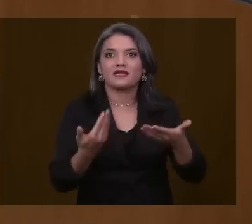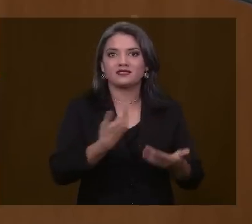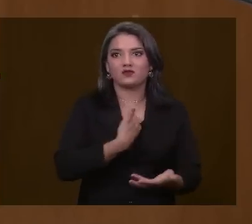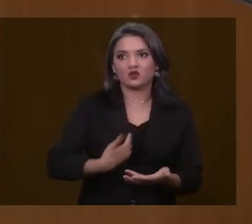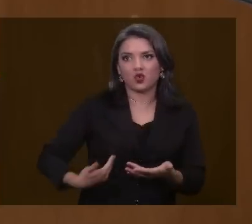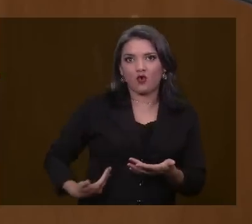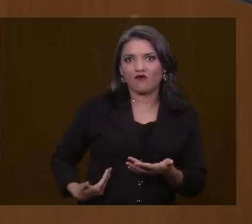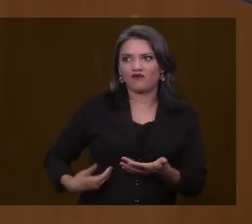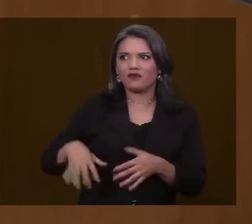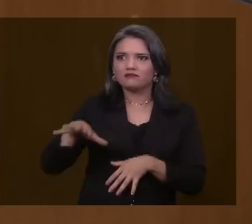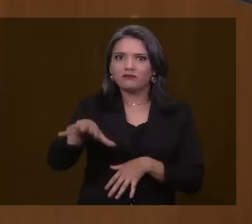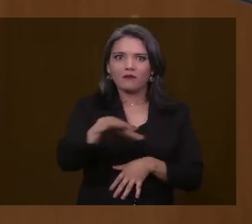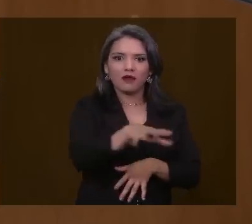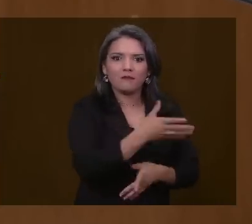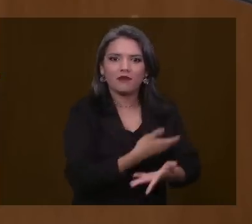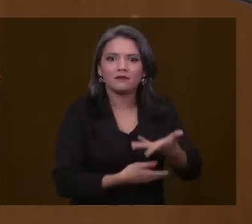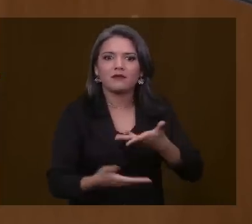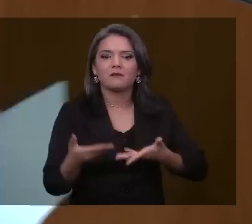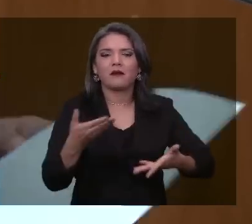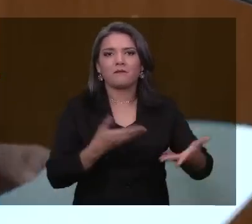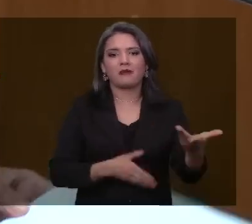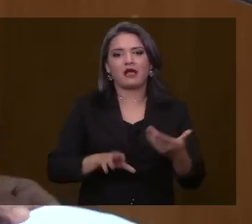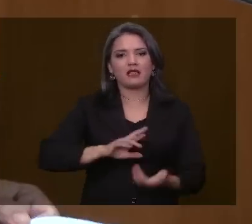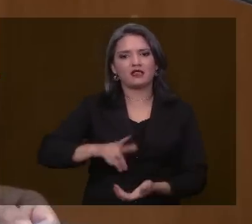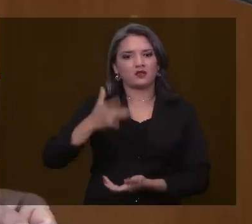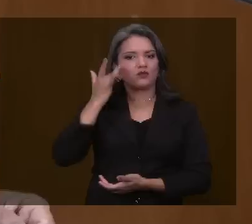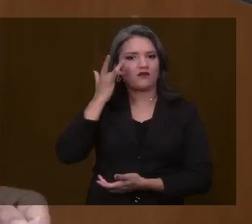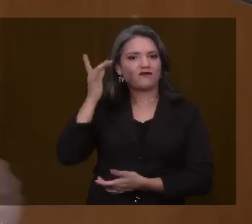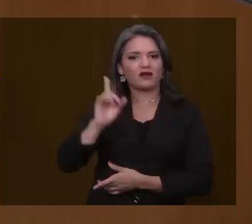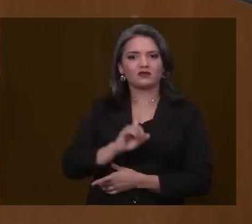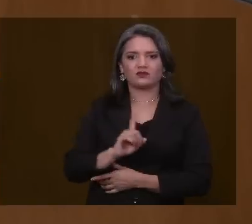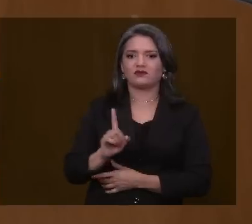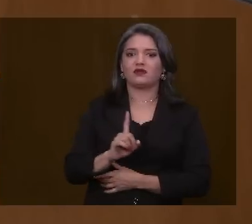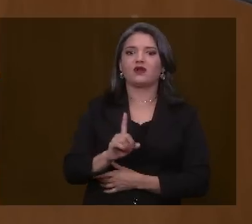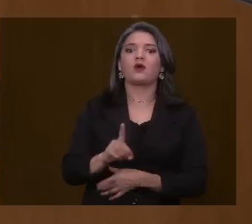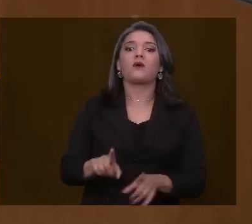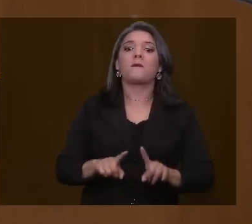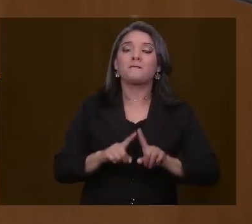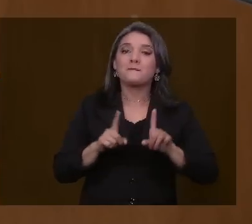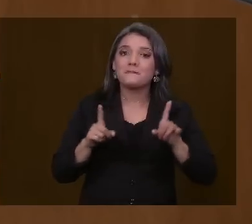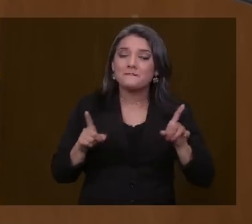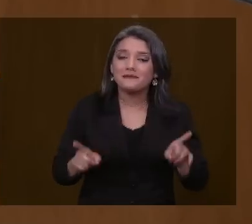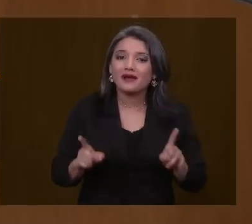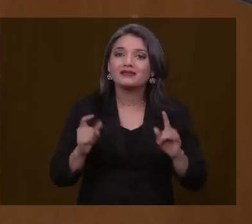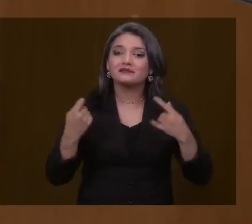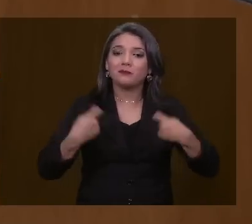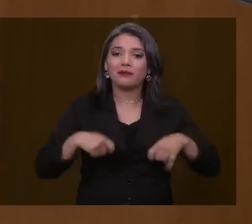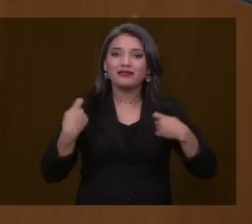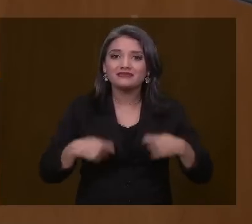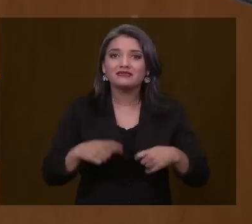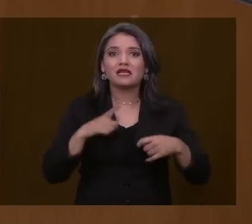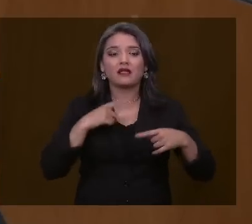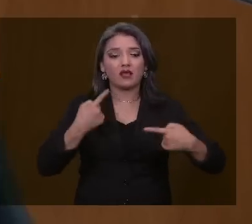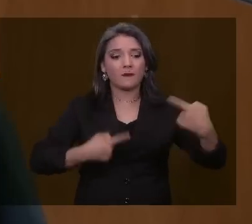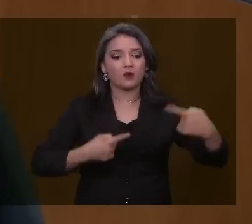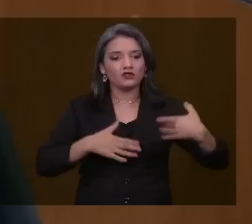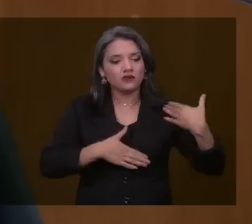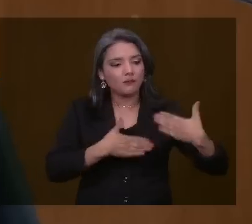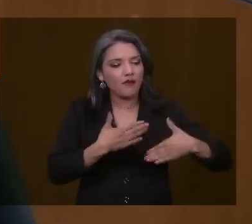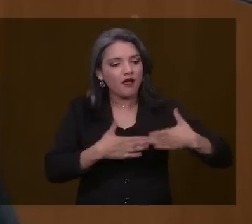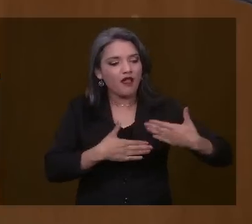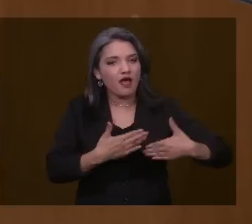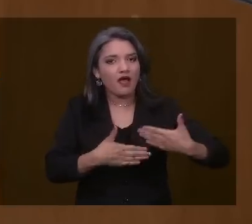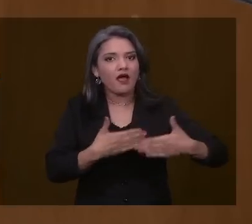intergovernamental não é algo já dado. Consiste isto, sim, em construção política e, como tal,